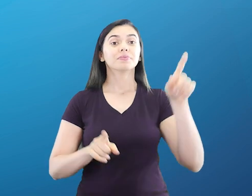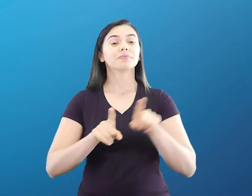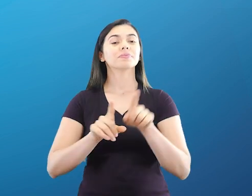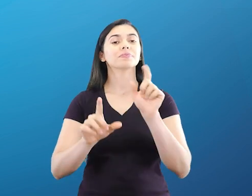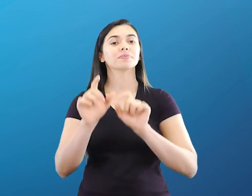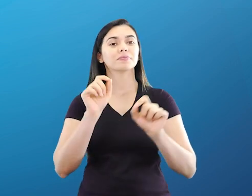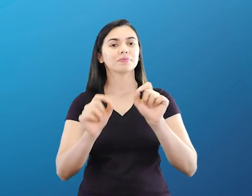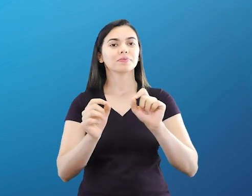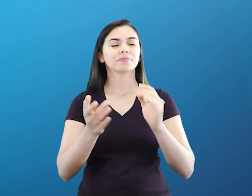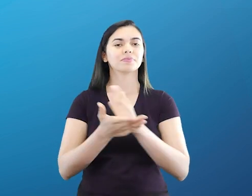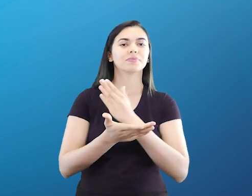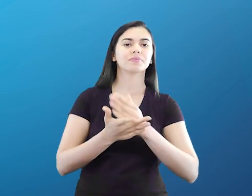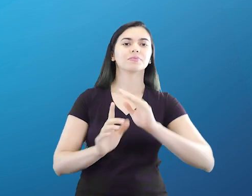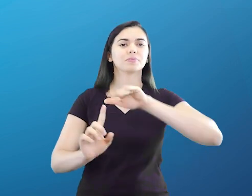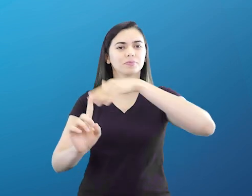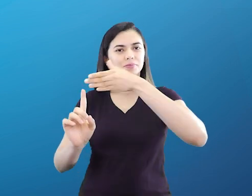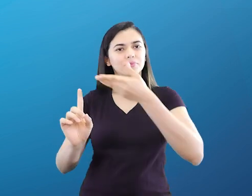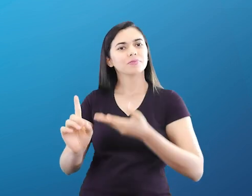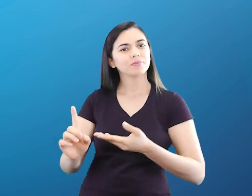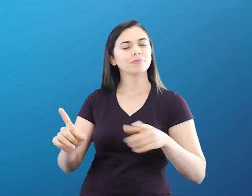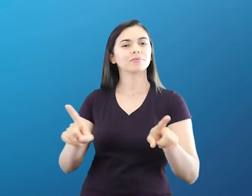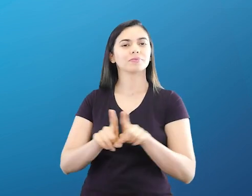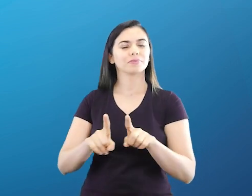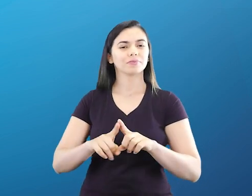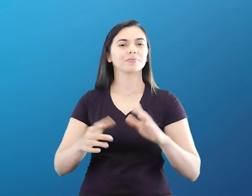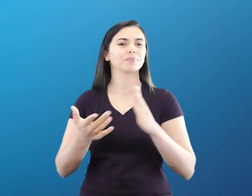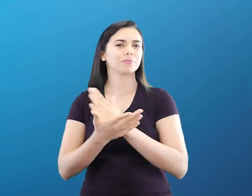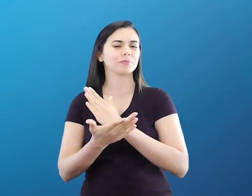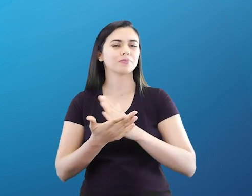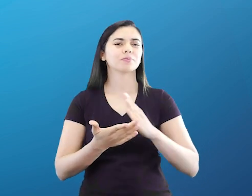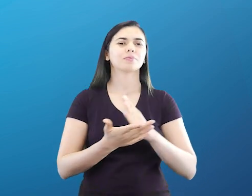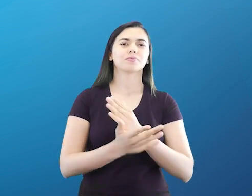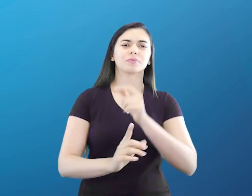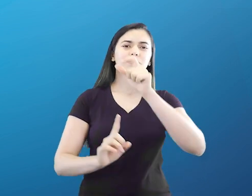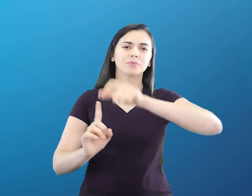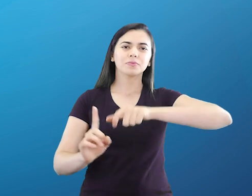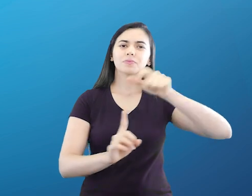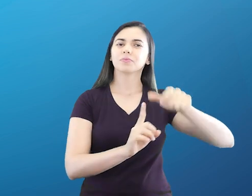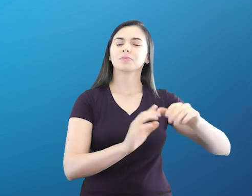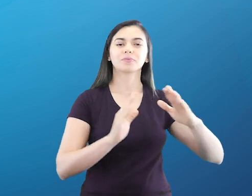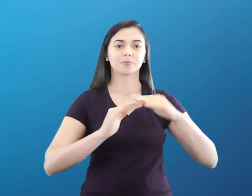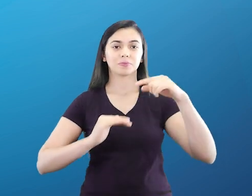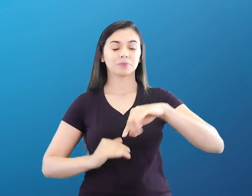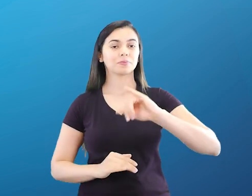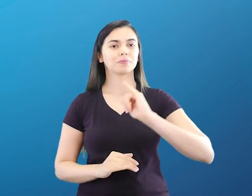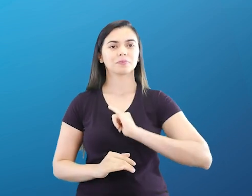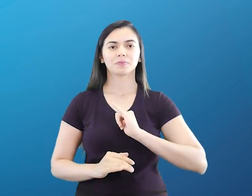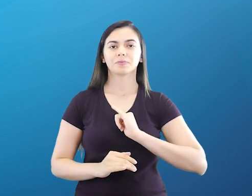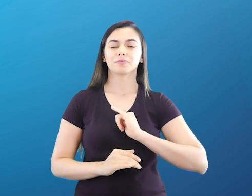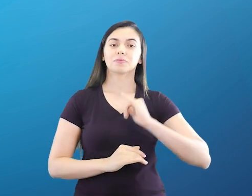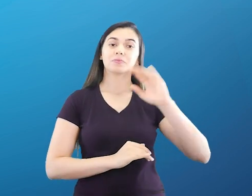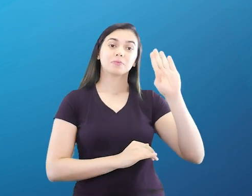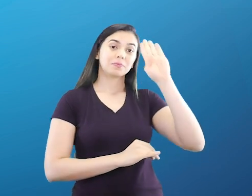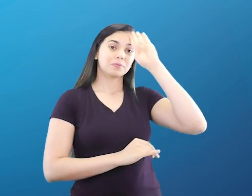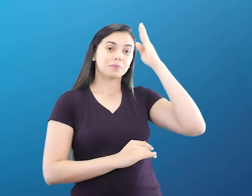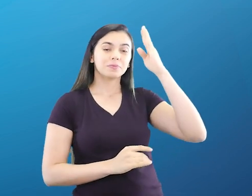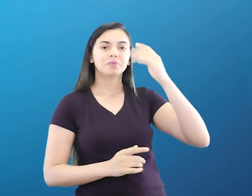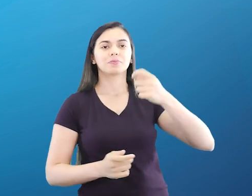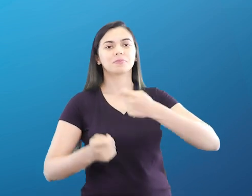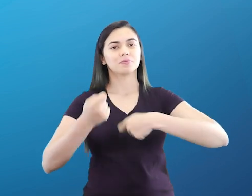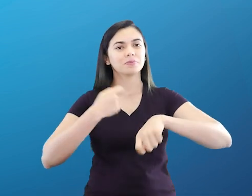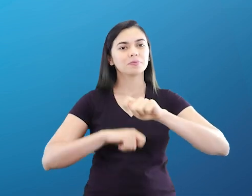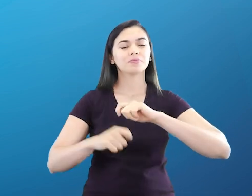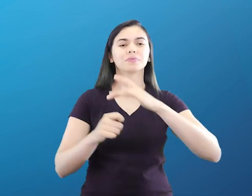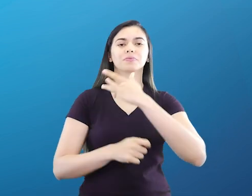também algumas homenagens, né, às pessoas que moram aqui, que foram destaque na